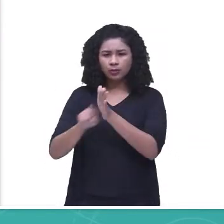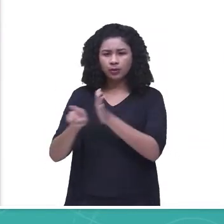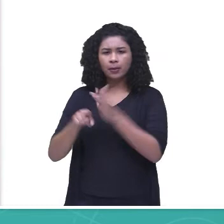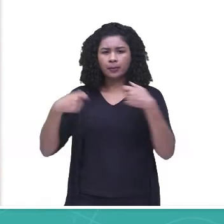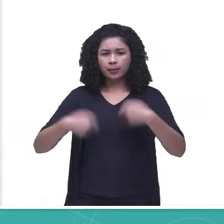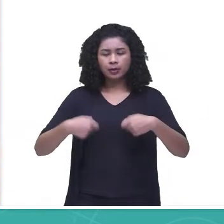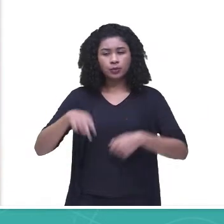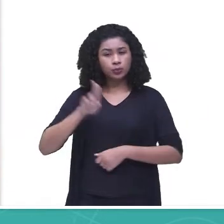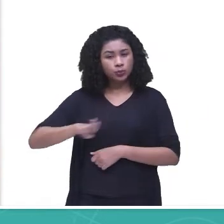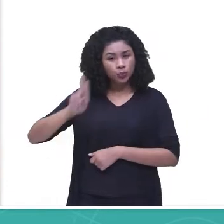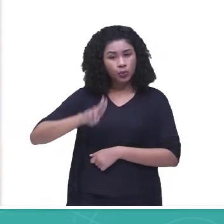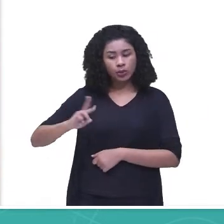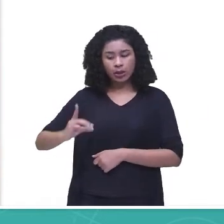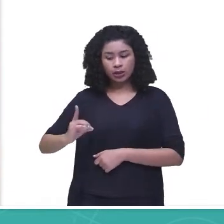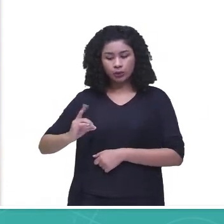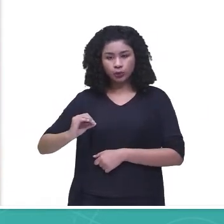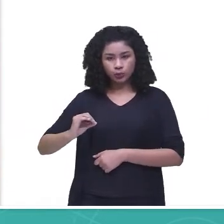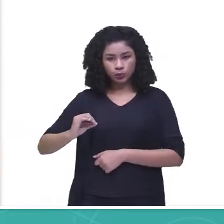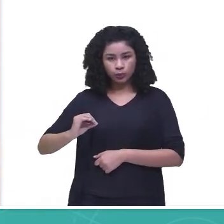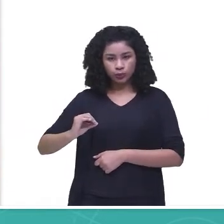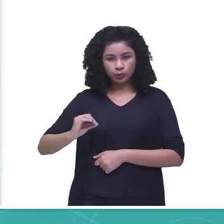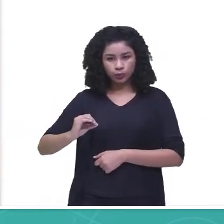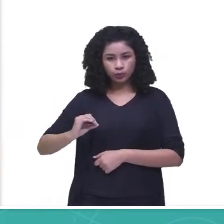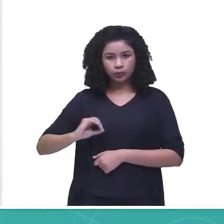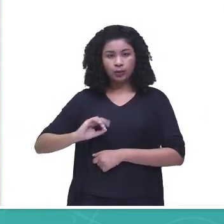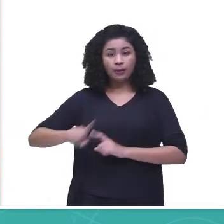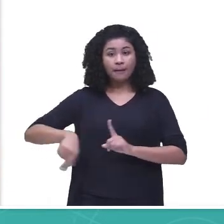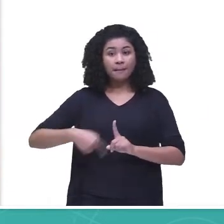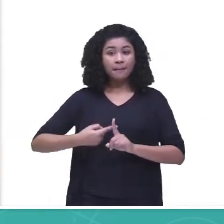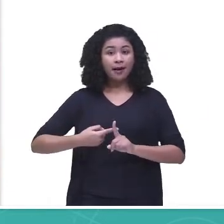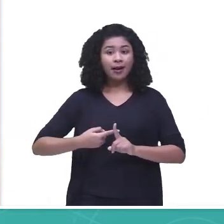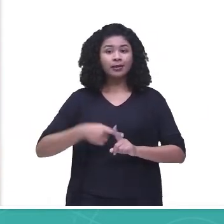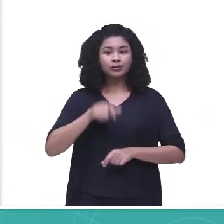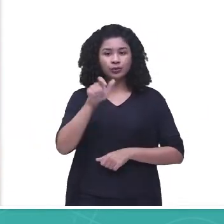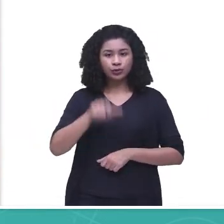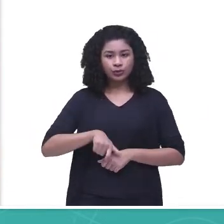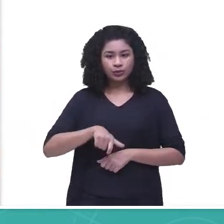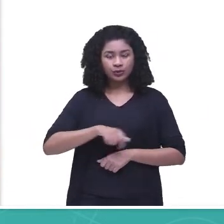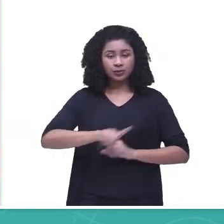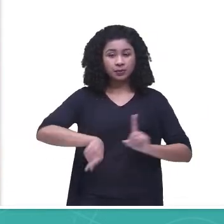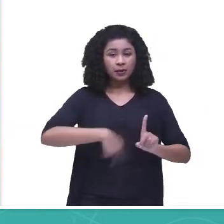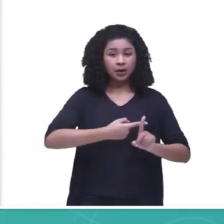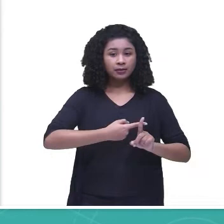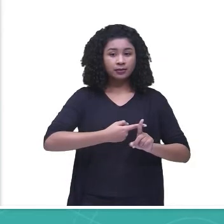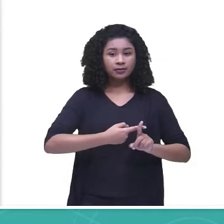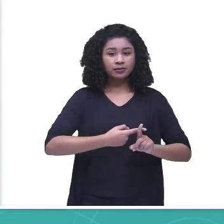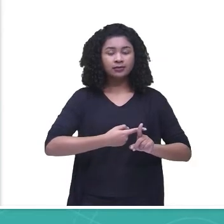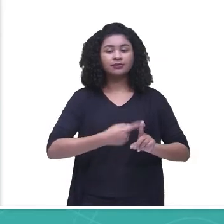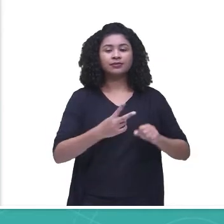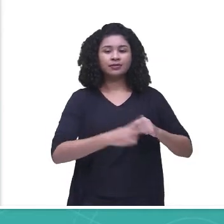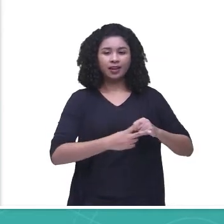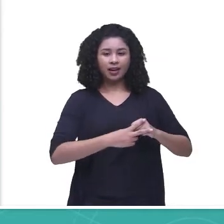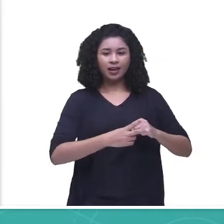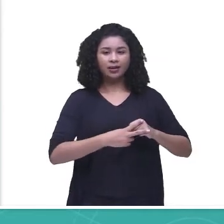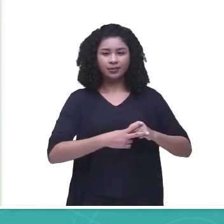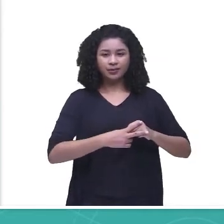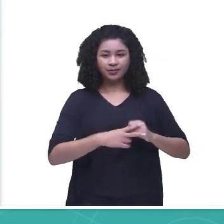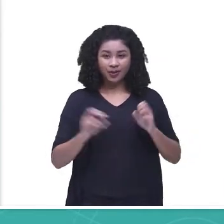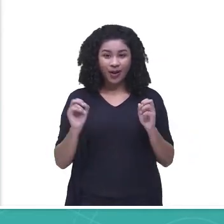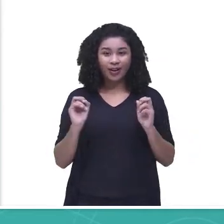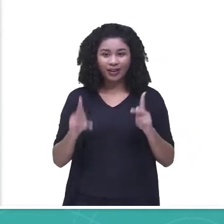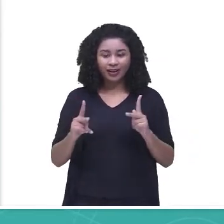do, sempre nessa estrutura. Do, sujeito, mais verbo e aí mais complemento e claro, lá no